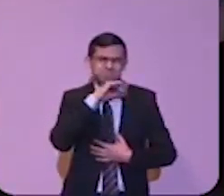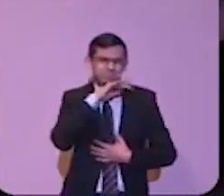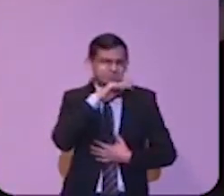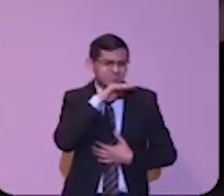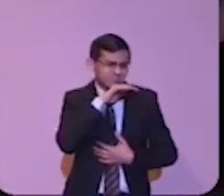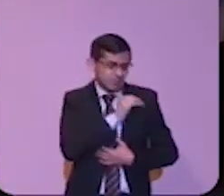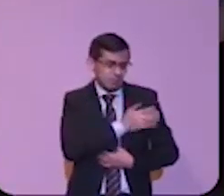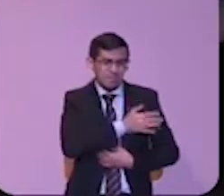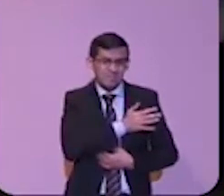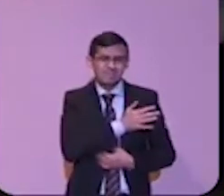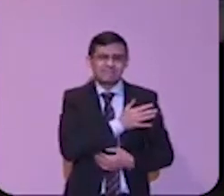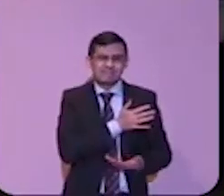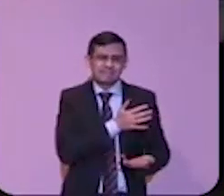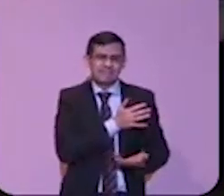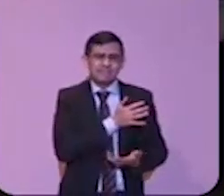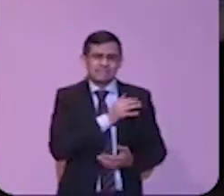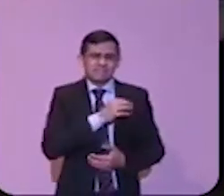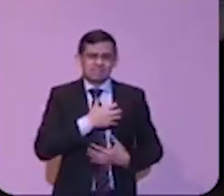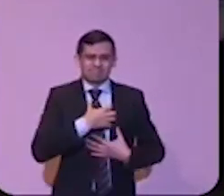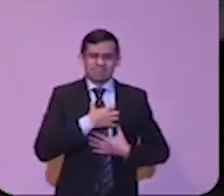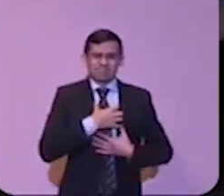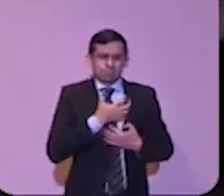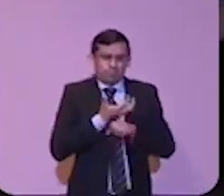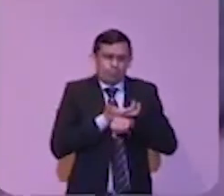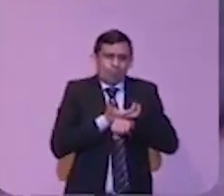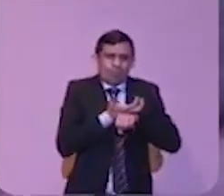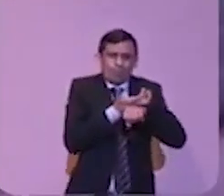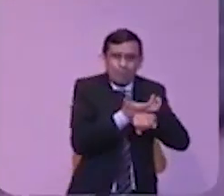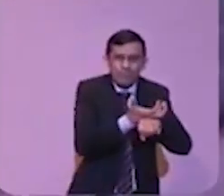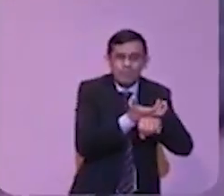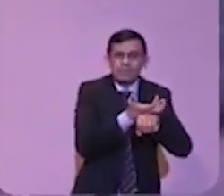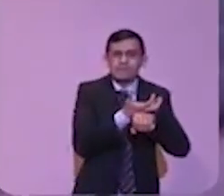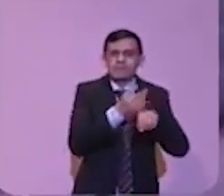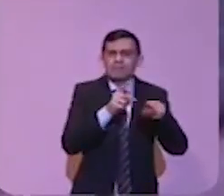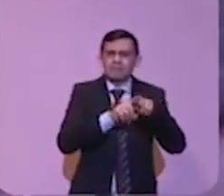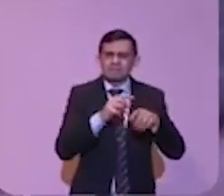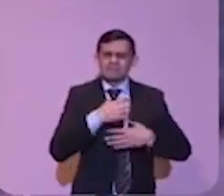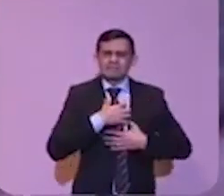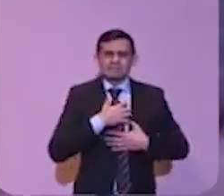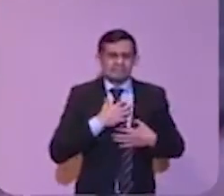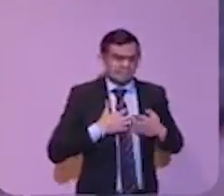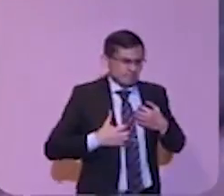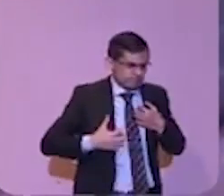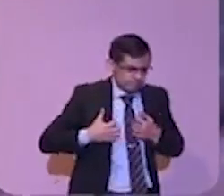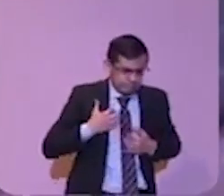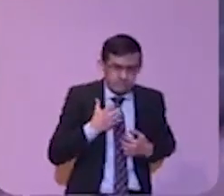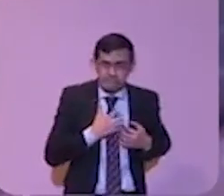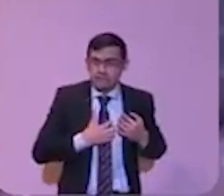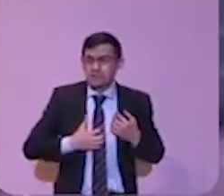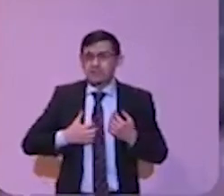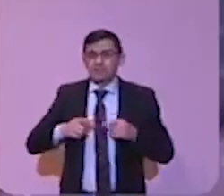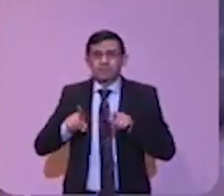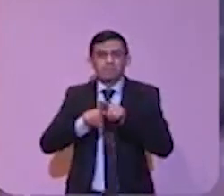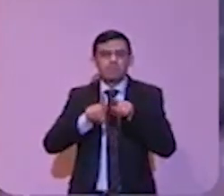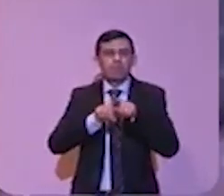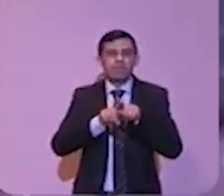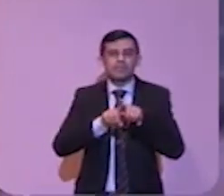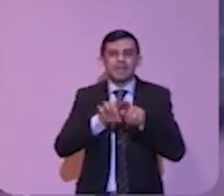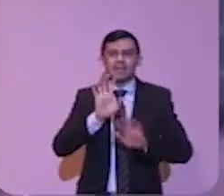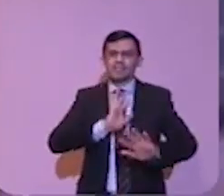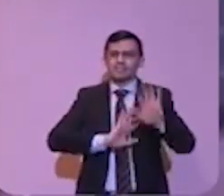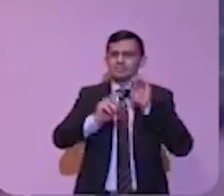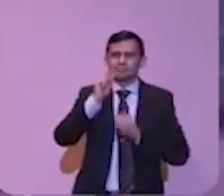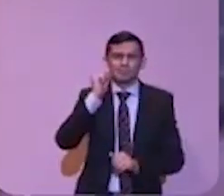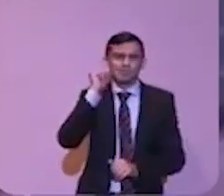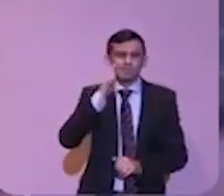teu coração, uma sensação de vazio, uma sensação de angústia, uma sensação que você